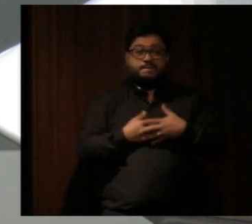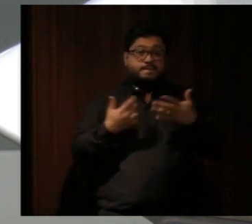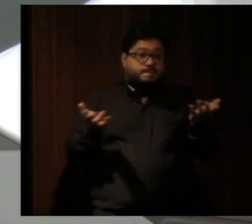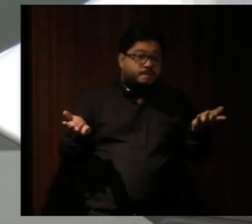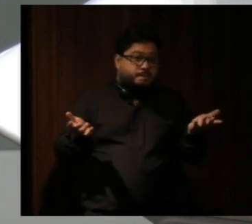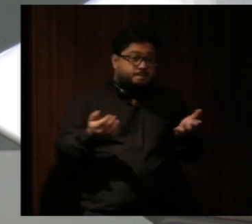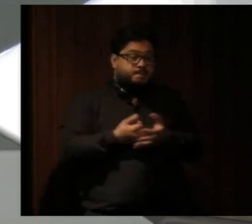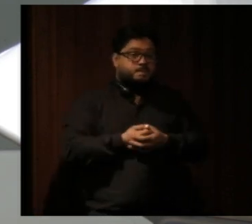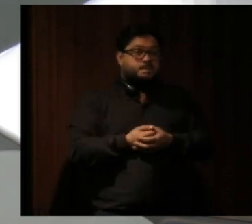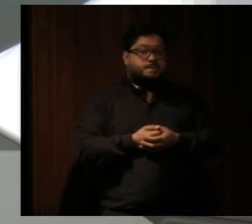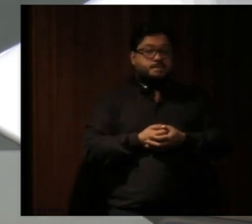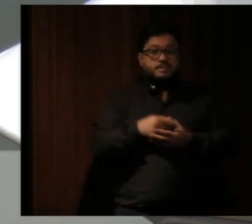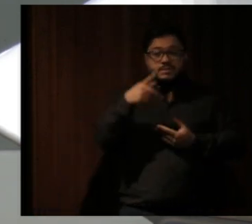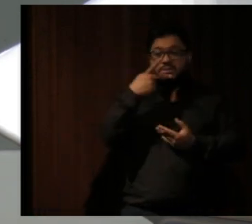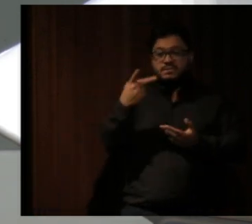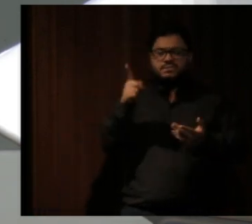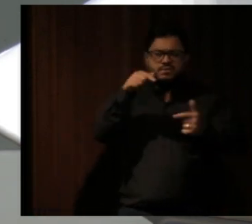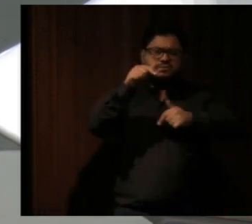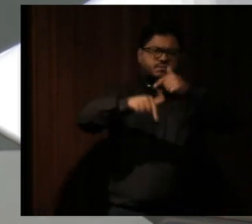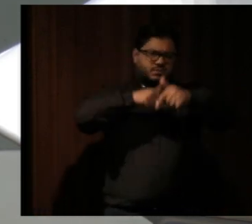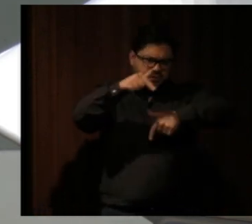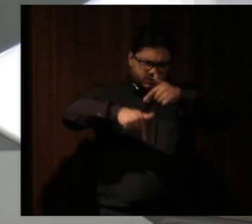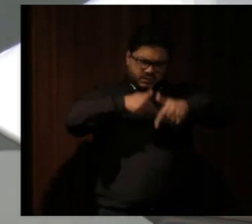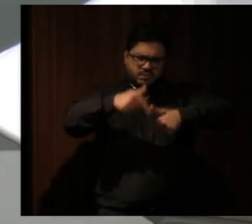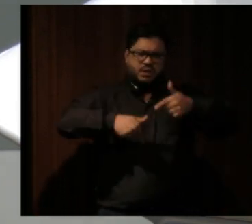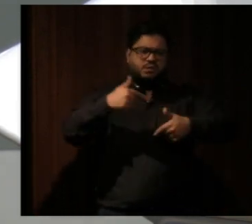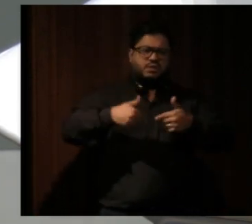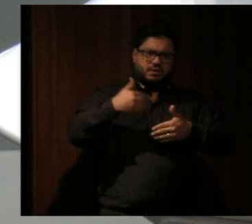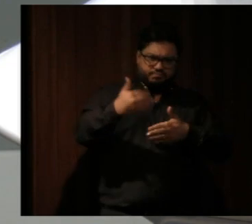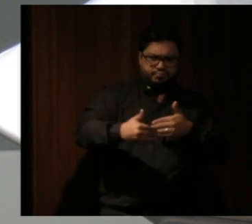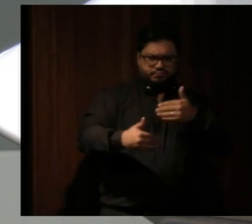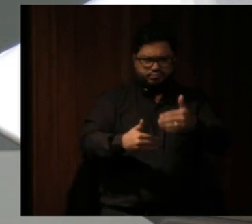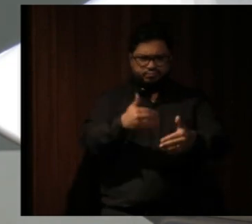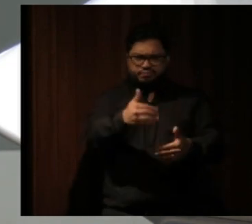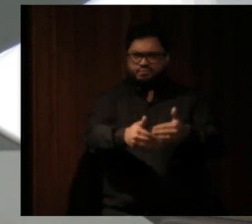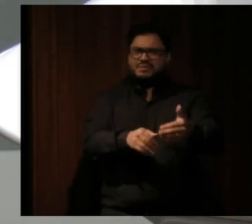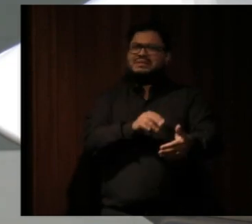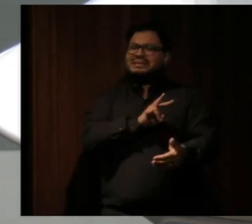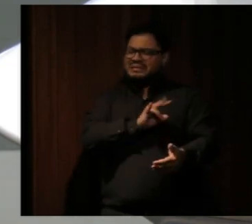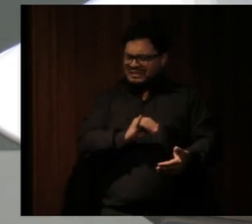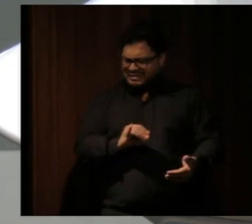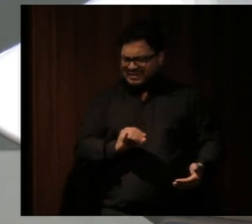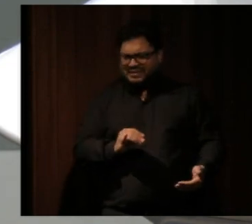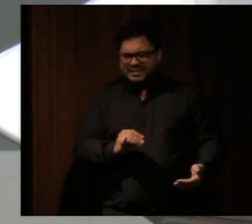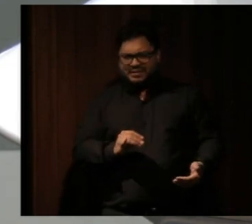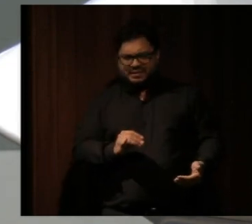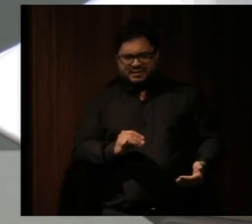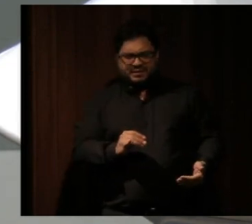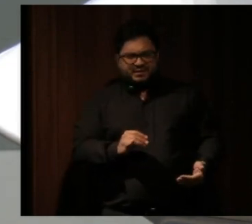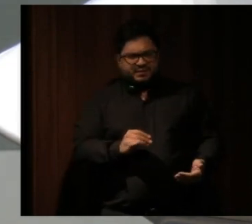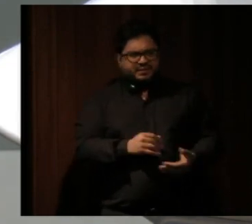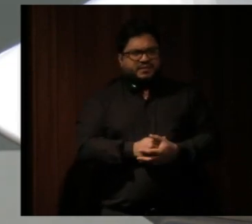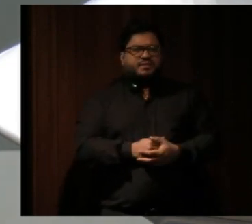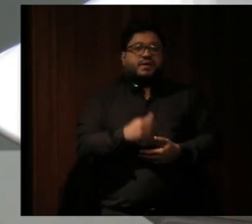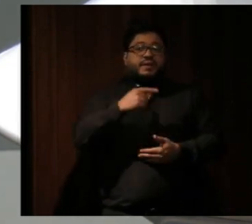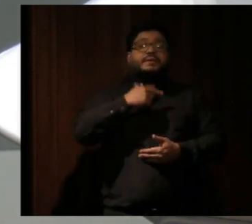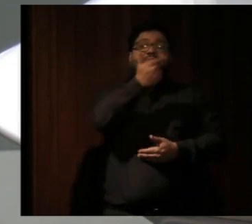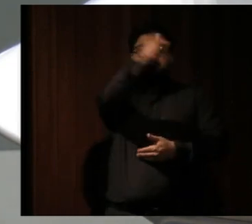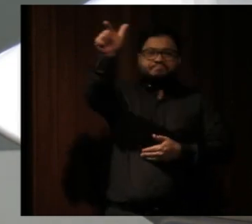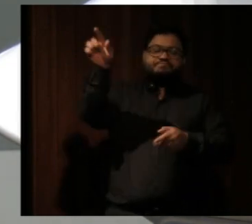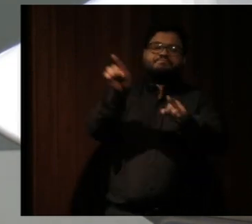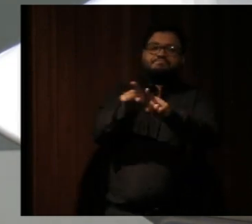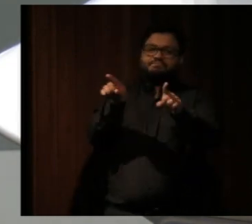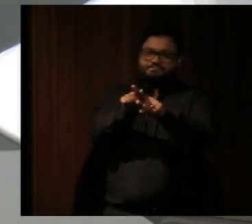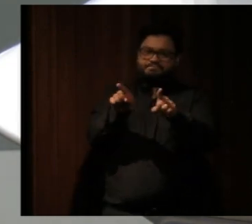Então como você citou é um trabalho que tá em Progresso ainda e eu acho que ainda vão ocorrer eh outras adaptações